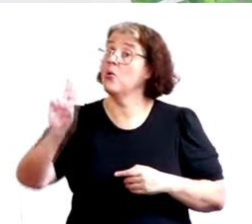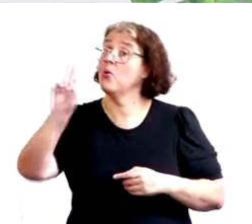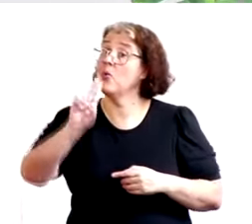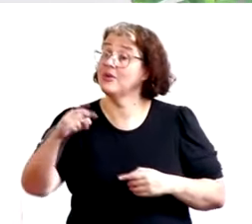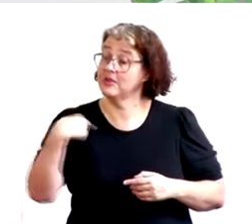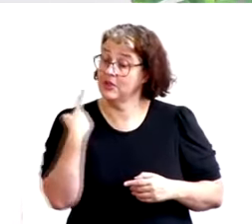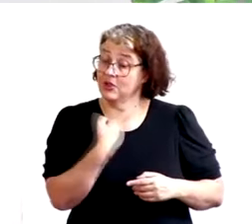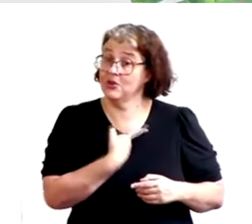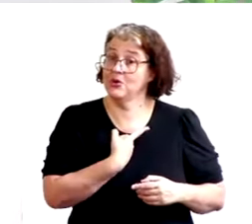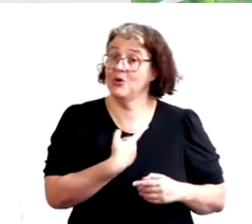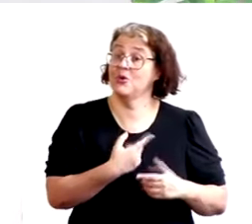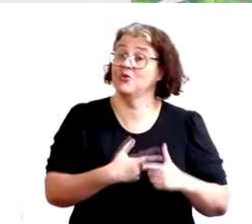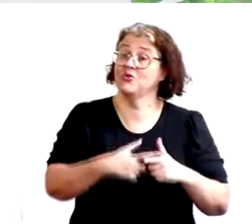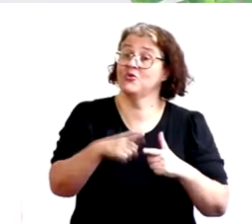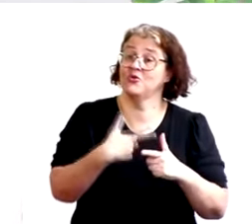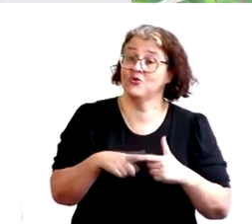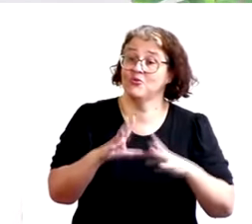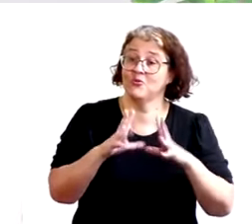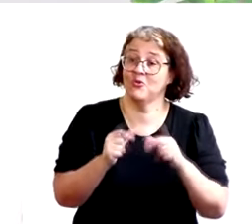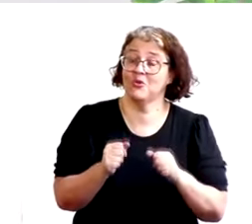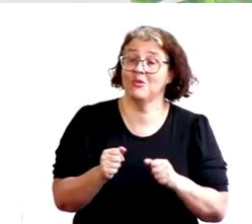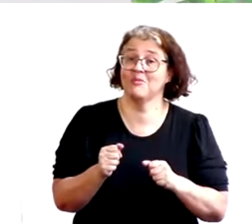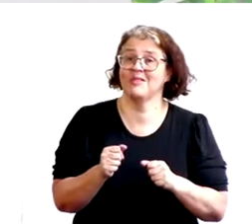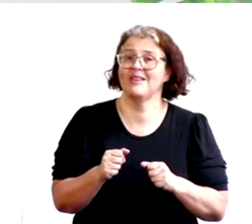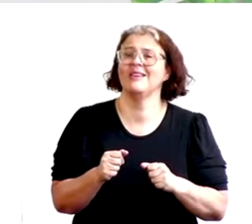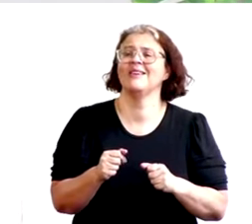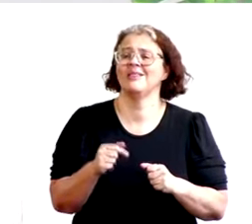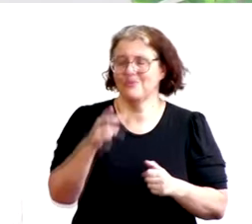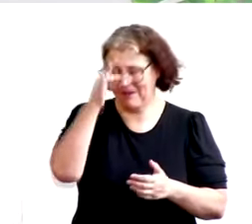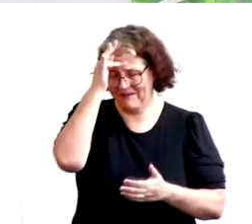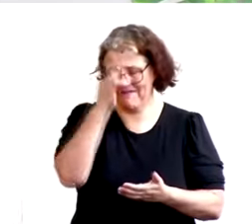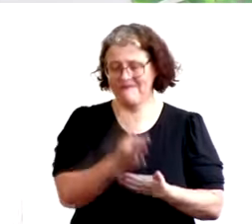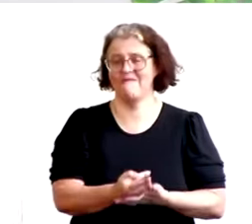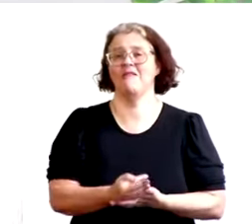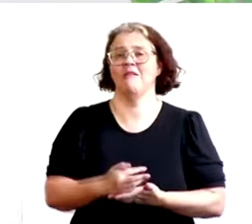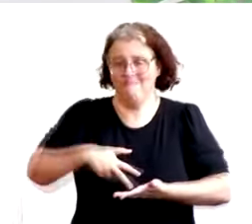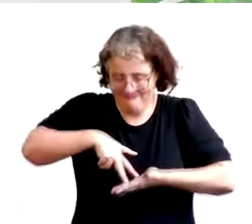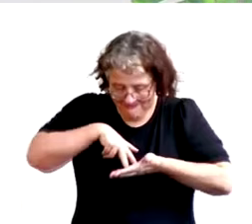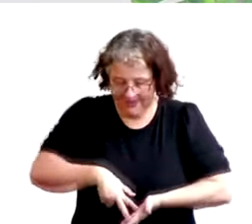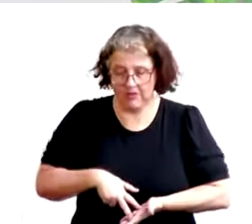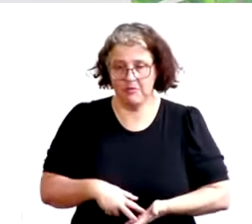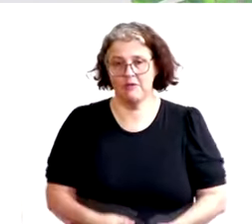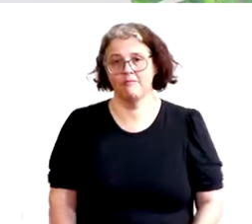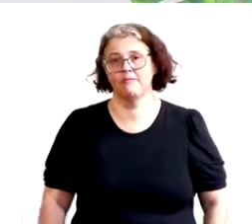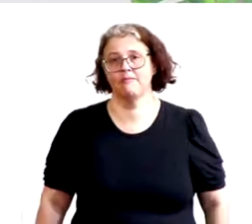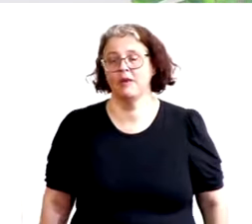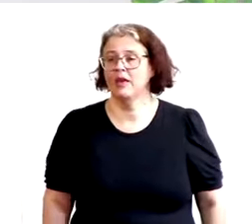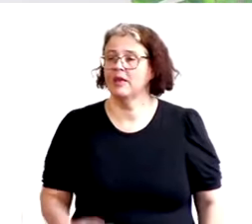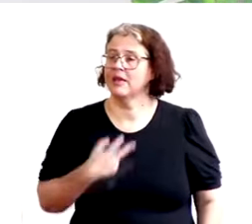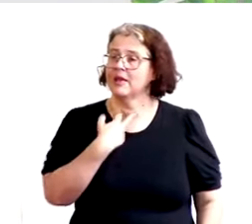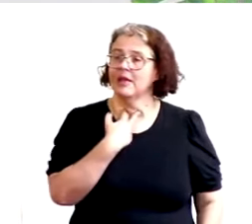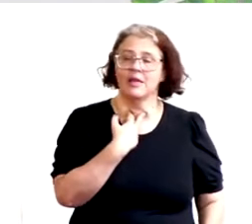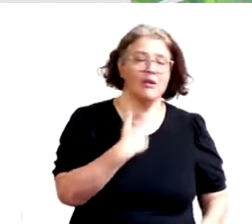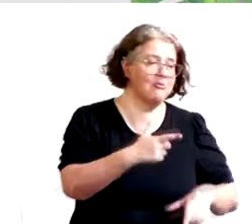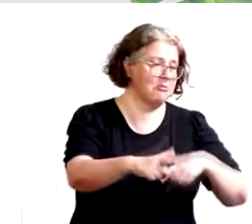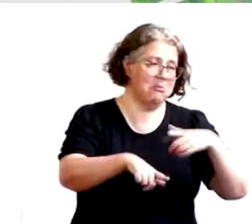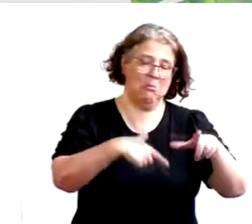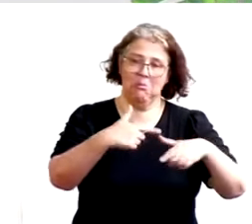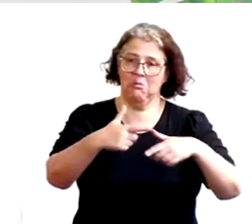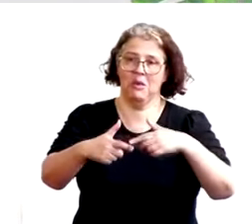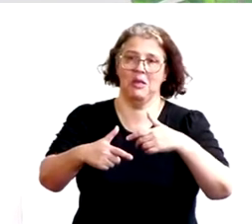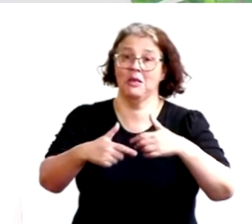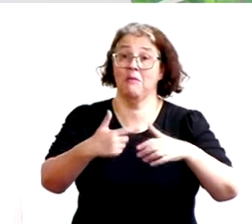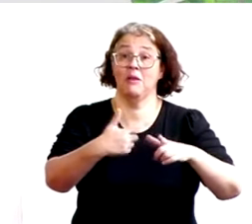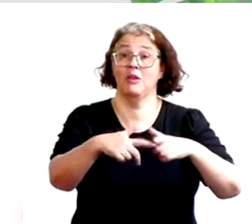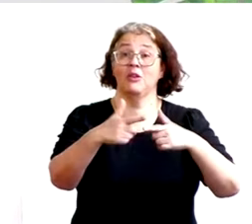em nós uma fé inabalável que não depende das circunstâncias mas que se move em